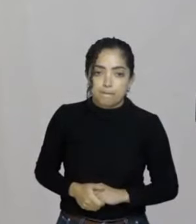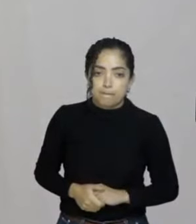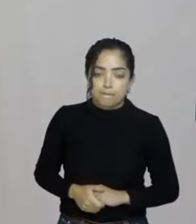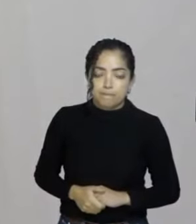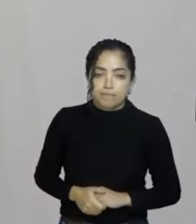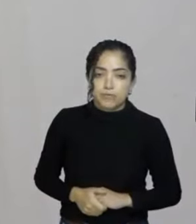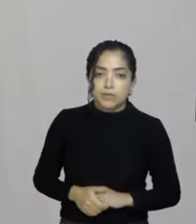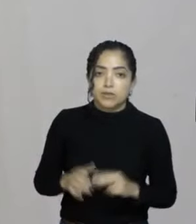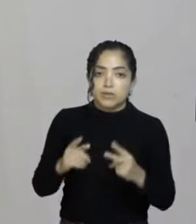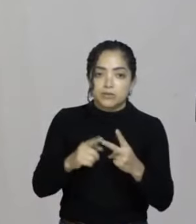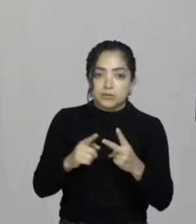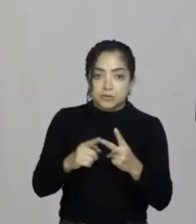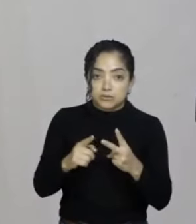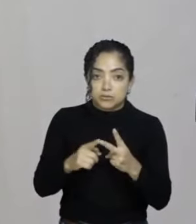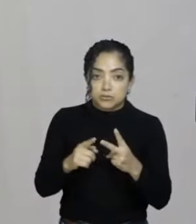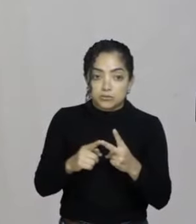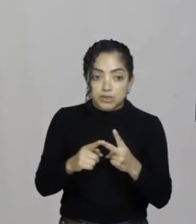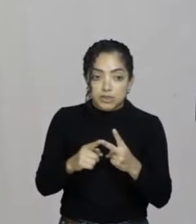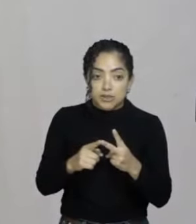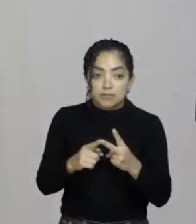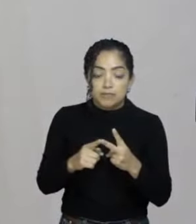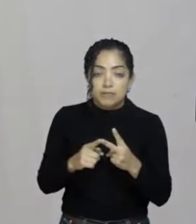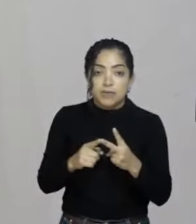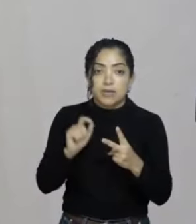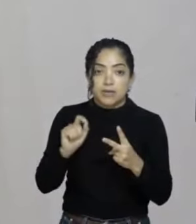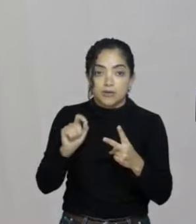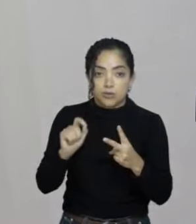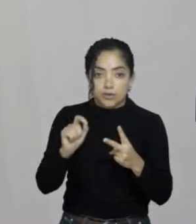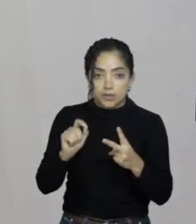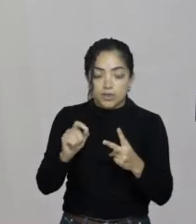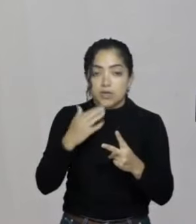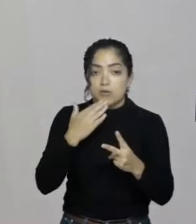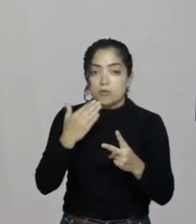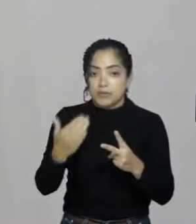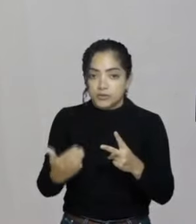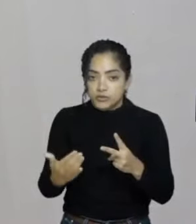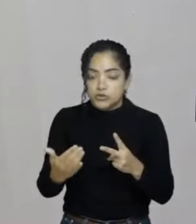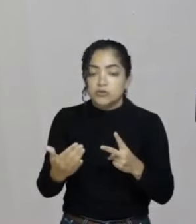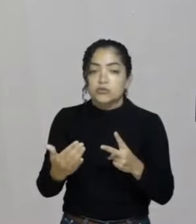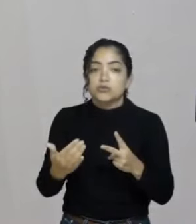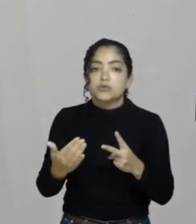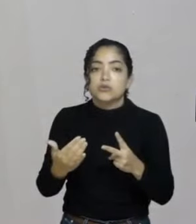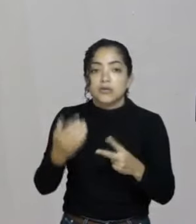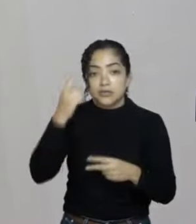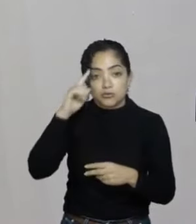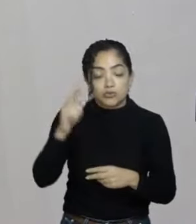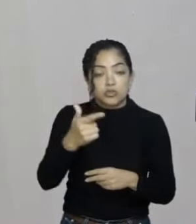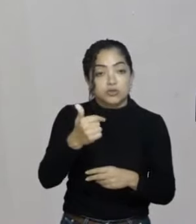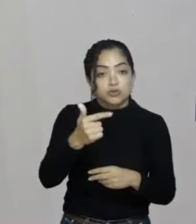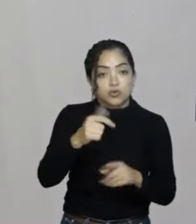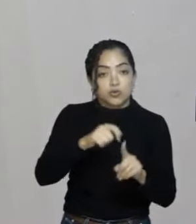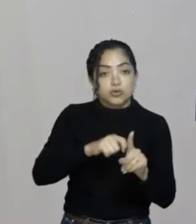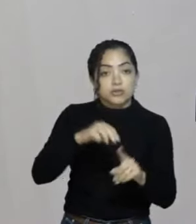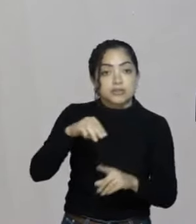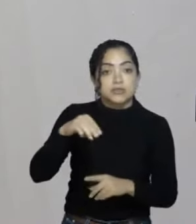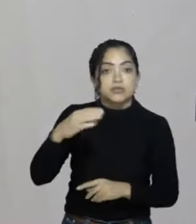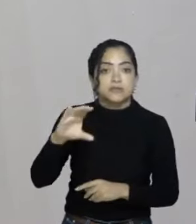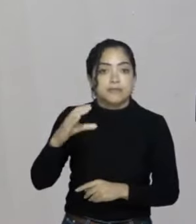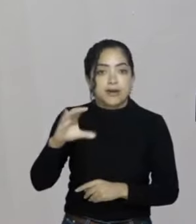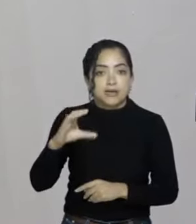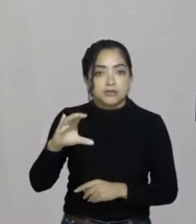um Segundo assunto que eu queria trazer aqui é com relação um pedido de informação que nós fizemos no dia 12 de Março para a